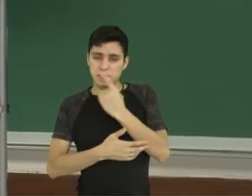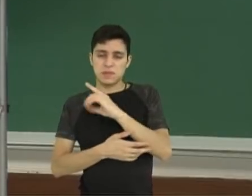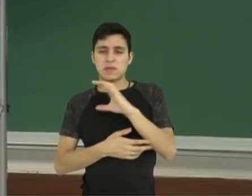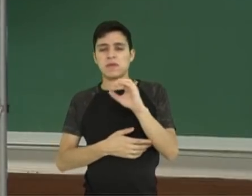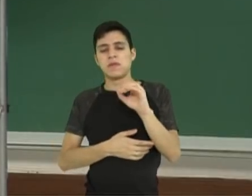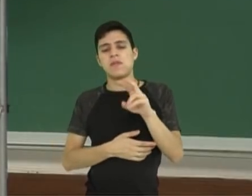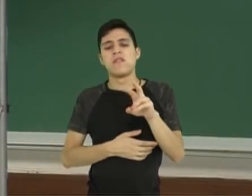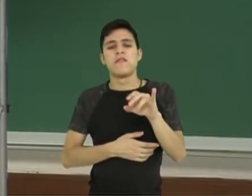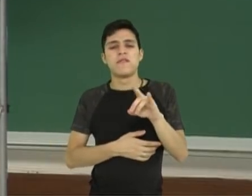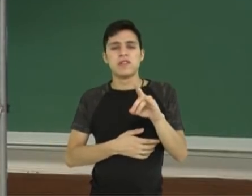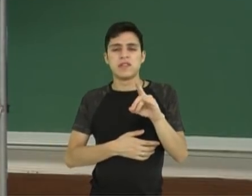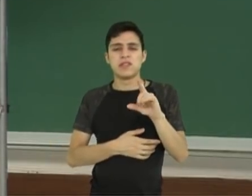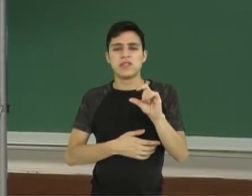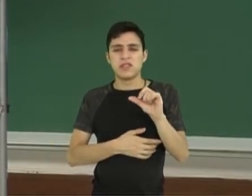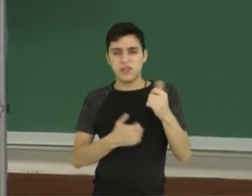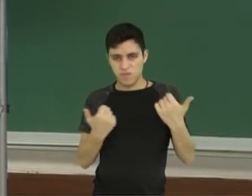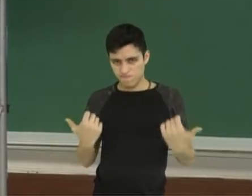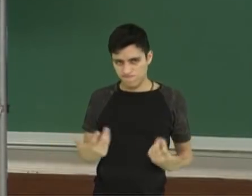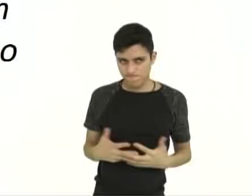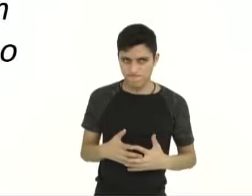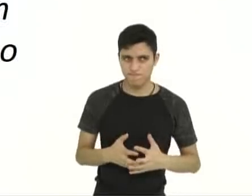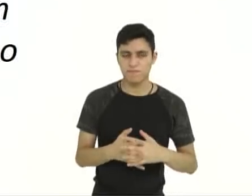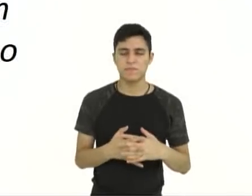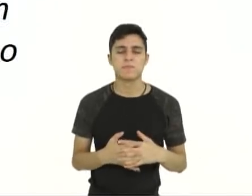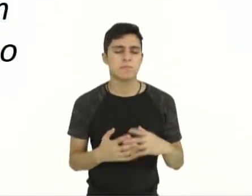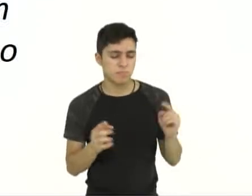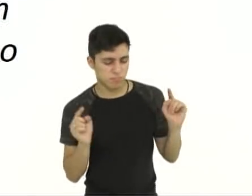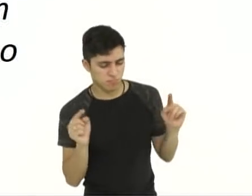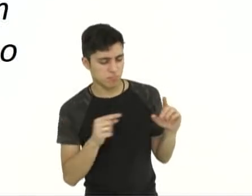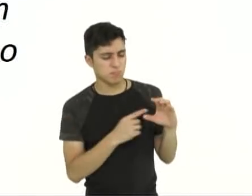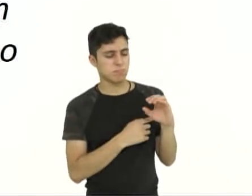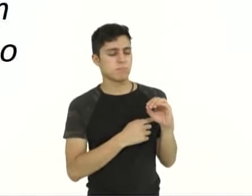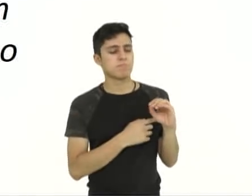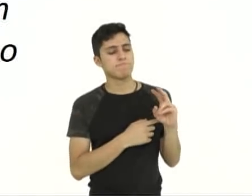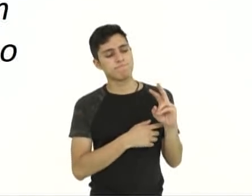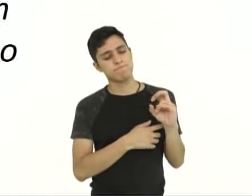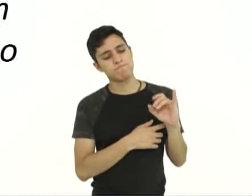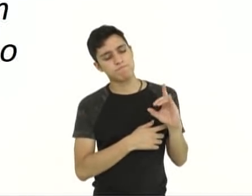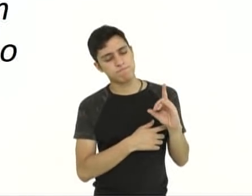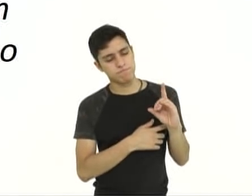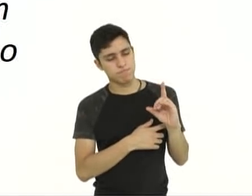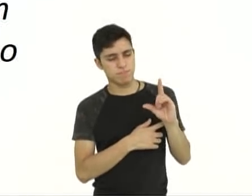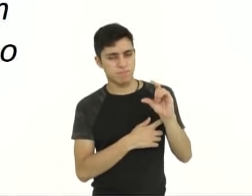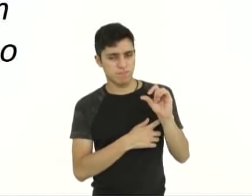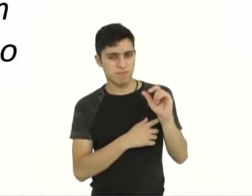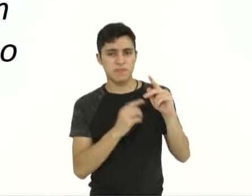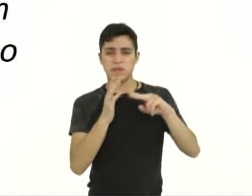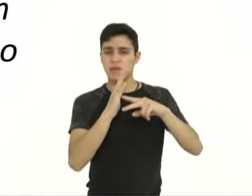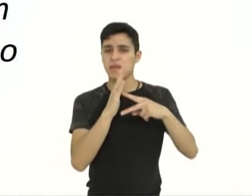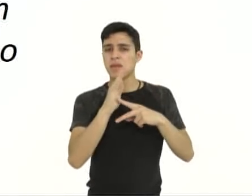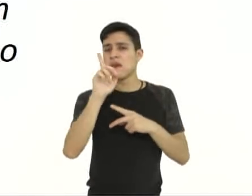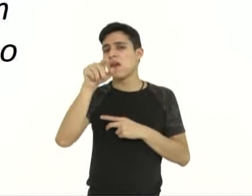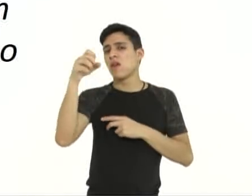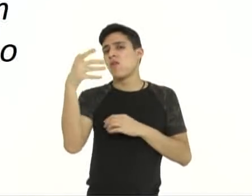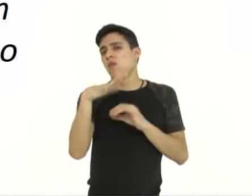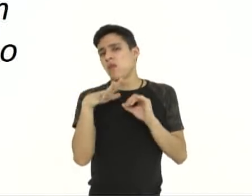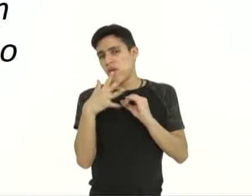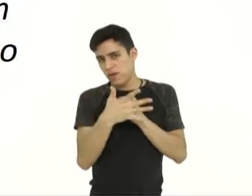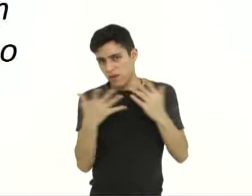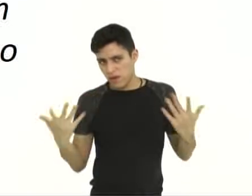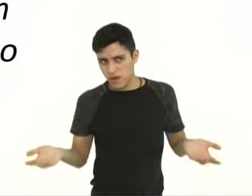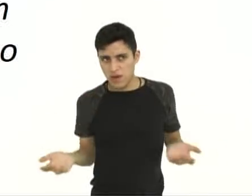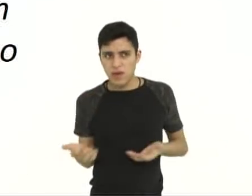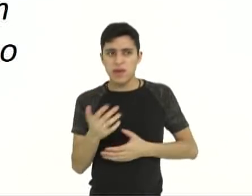De olho na Covid-19. A Covid-19 é causada pelo novo coronavírus. Olha o nome dele,